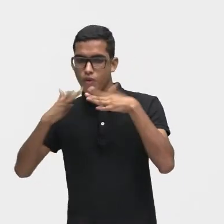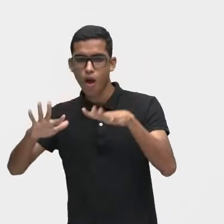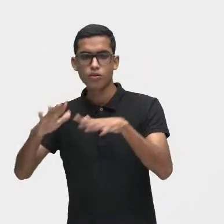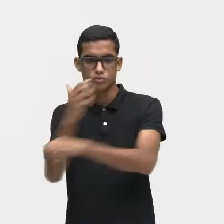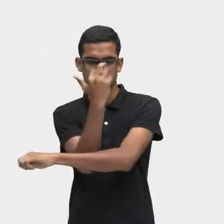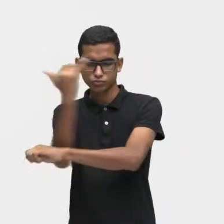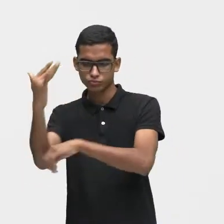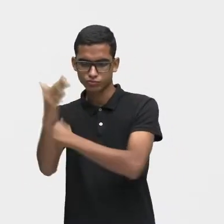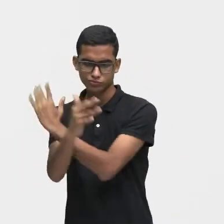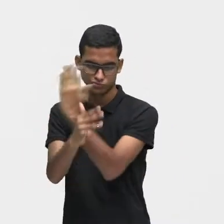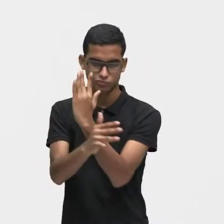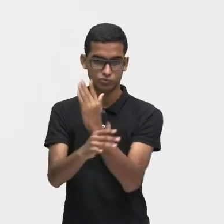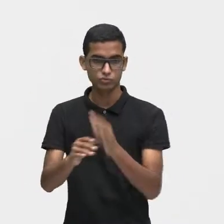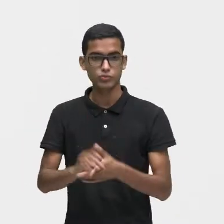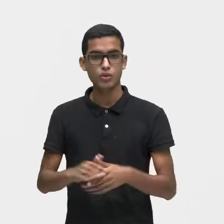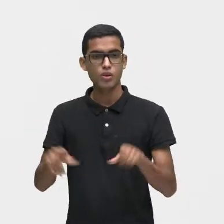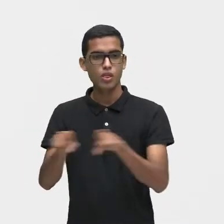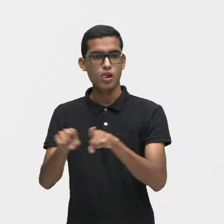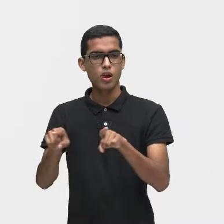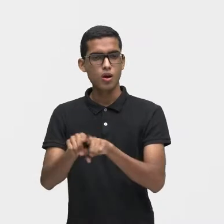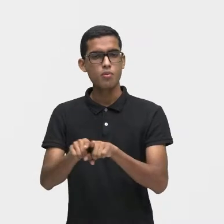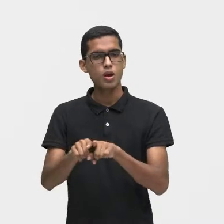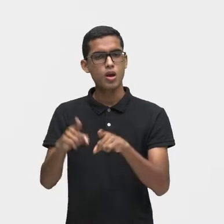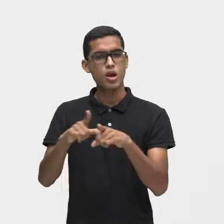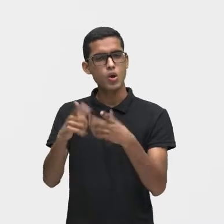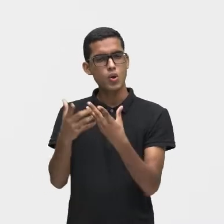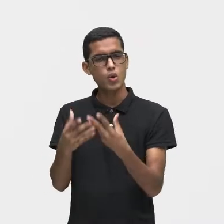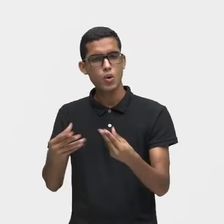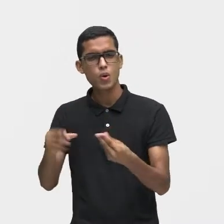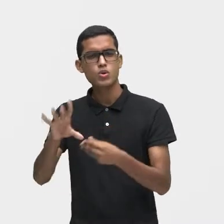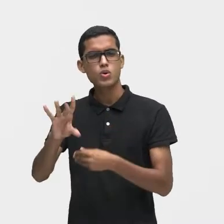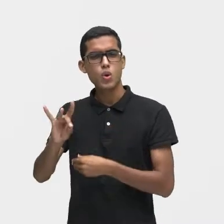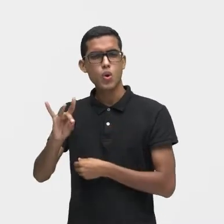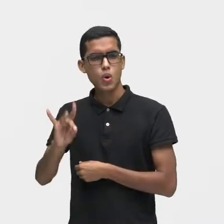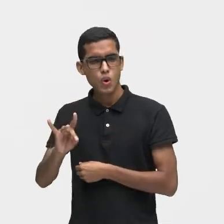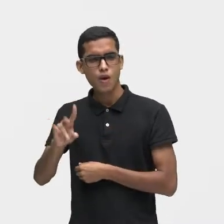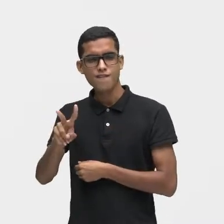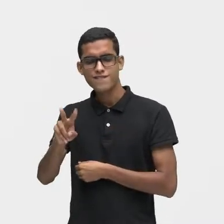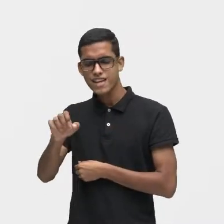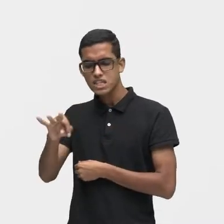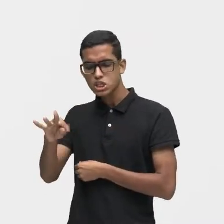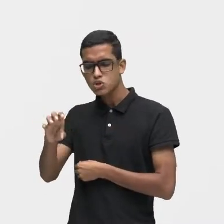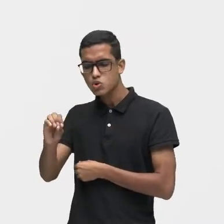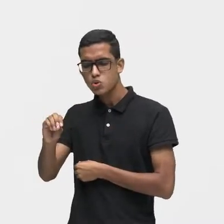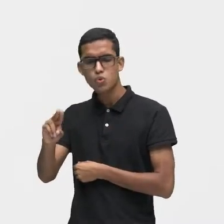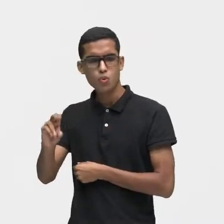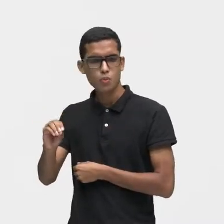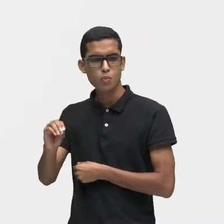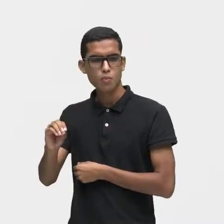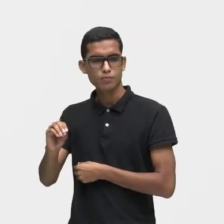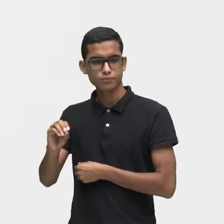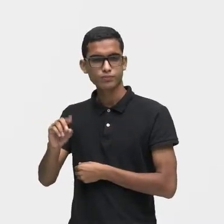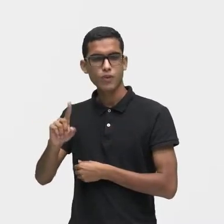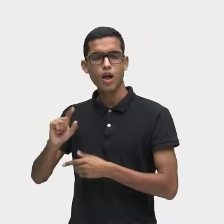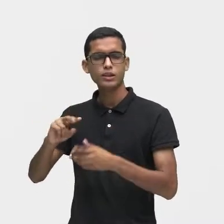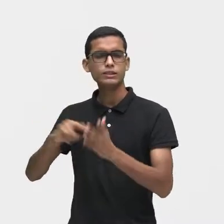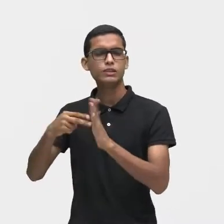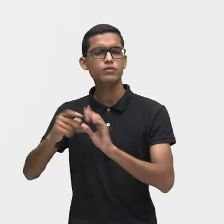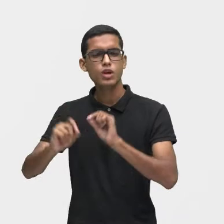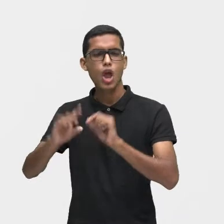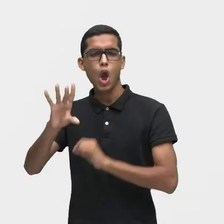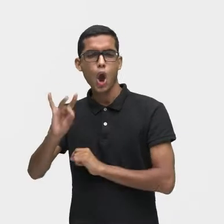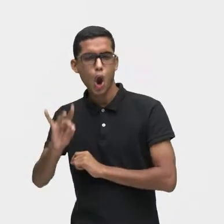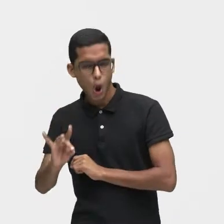cola essa cor na base. Pode ser cola, pode ser óleo, pode ser óleo de linhaça, e o solvente é